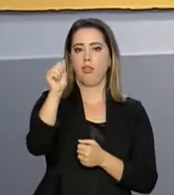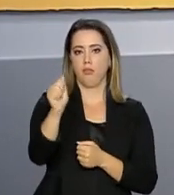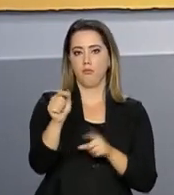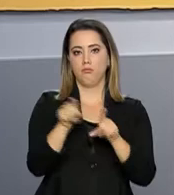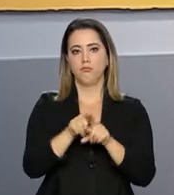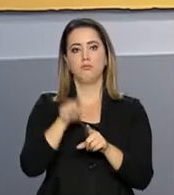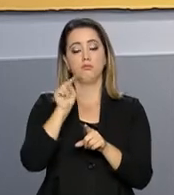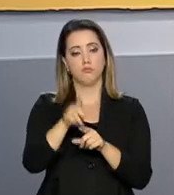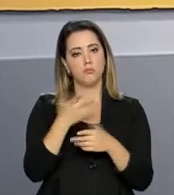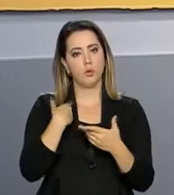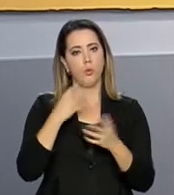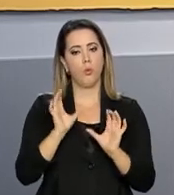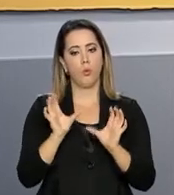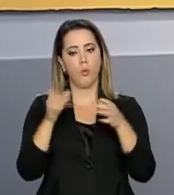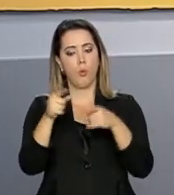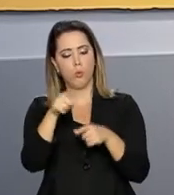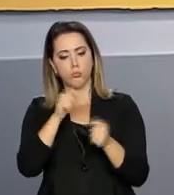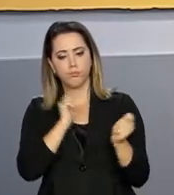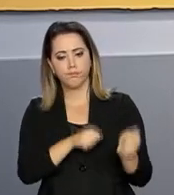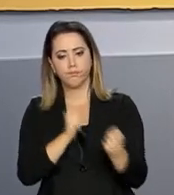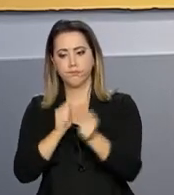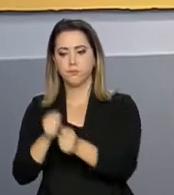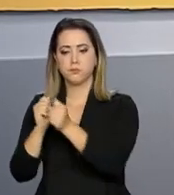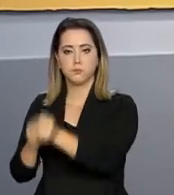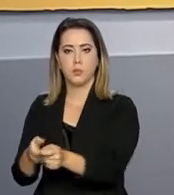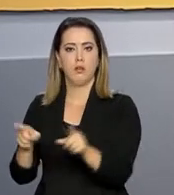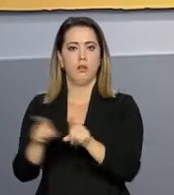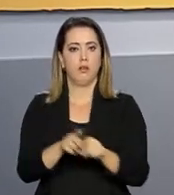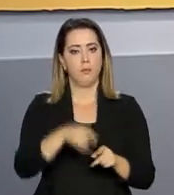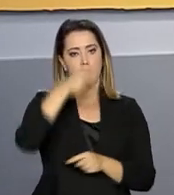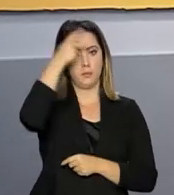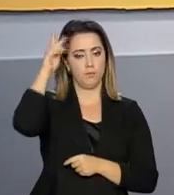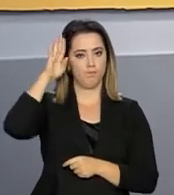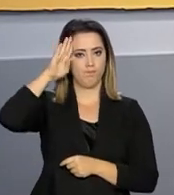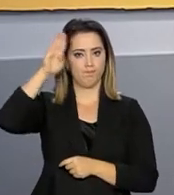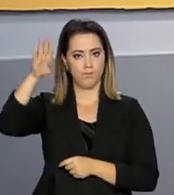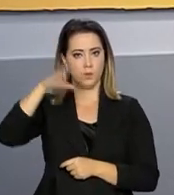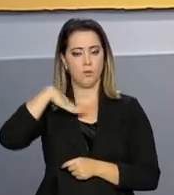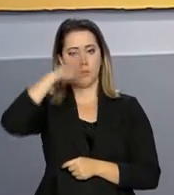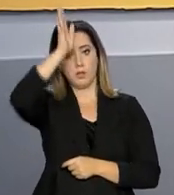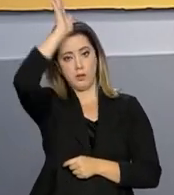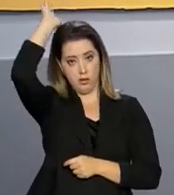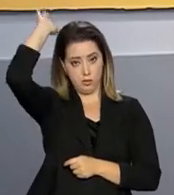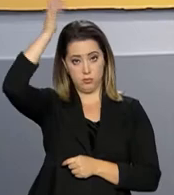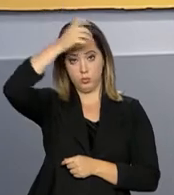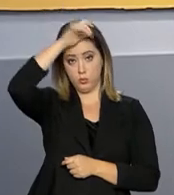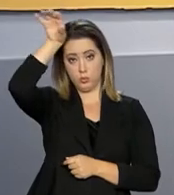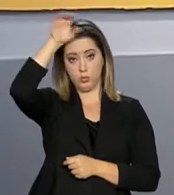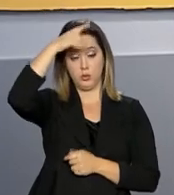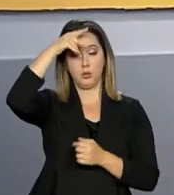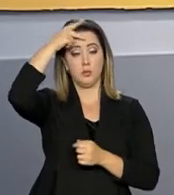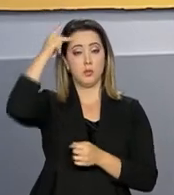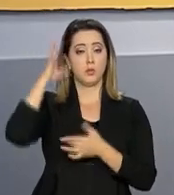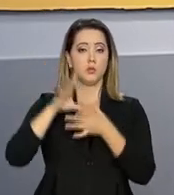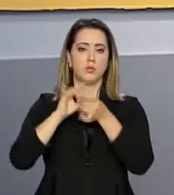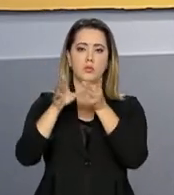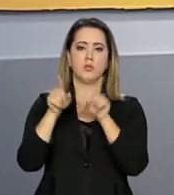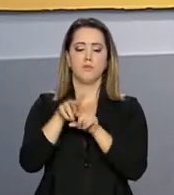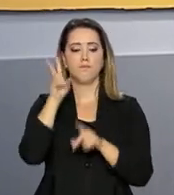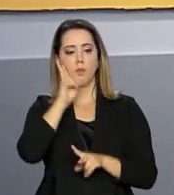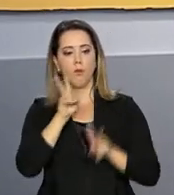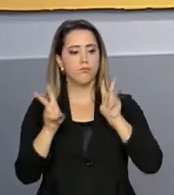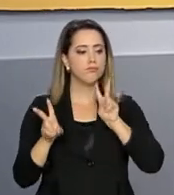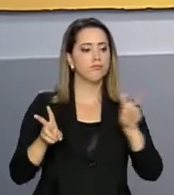de brigadistas ainda estão no parque além de funcionários do ibama militares do corpo de bombeiros e voluntários que fazem rondas para